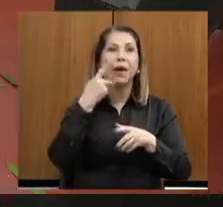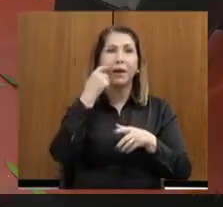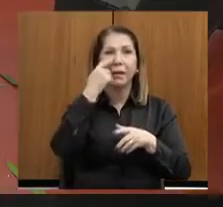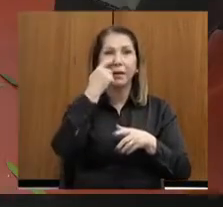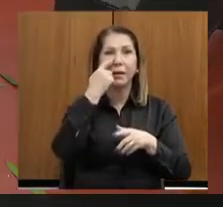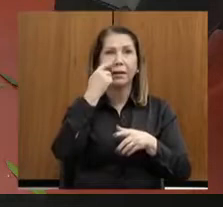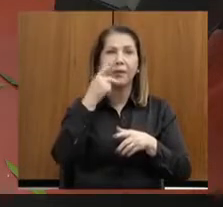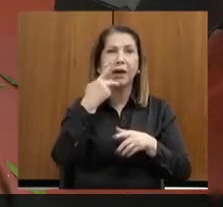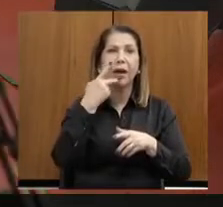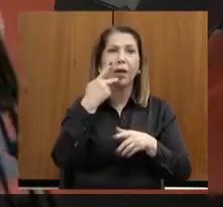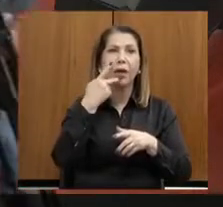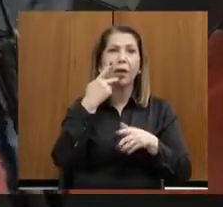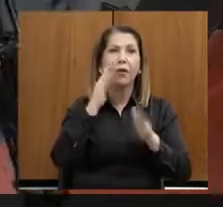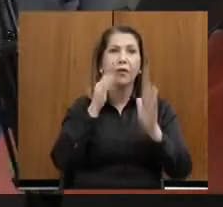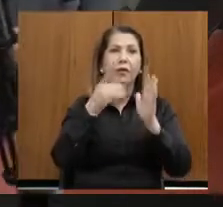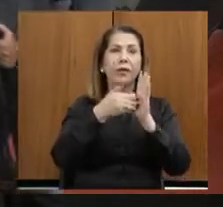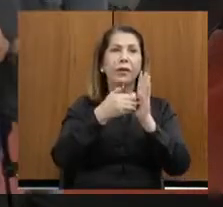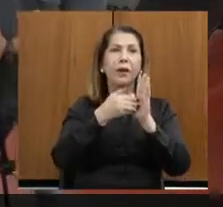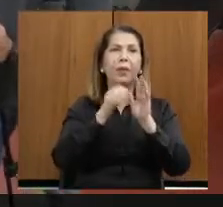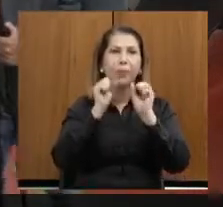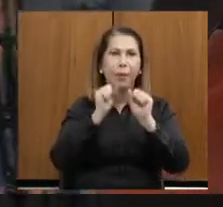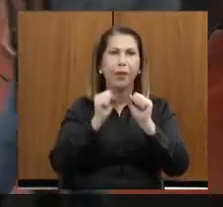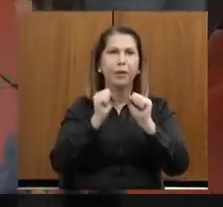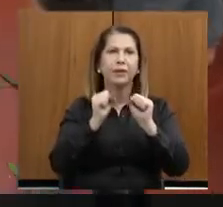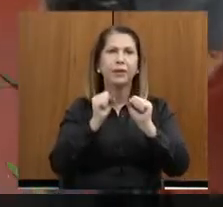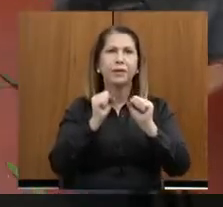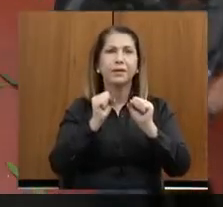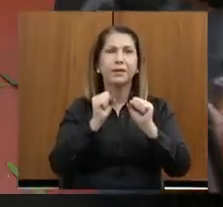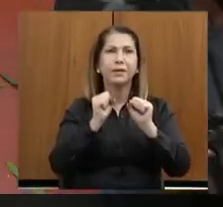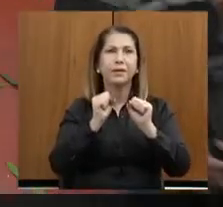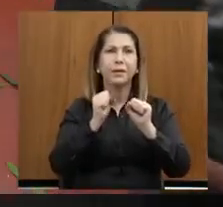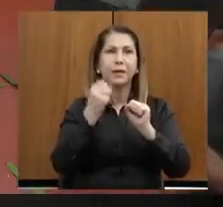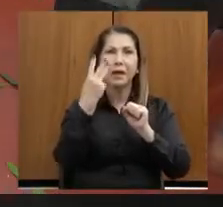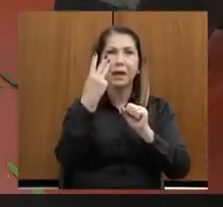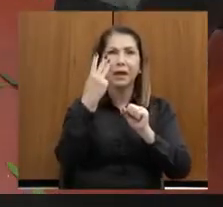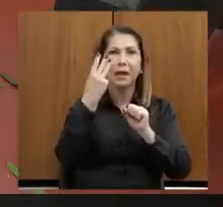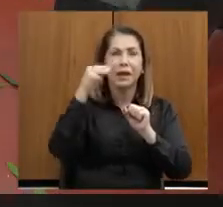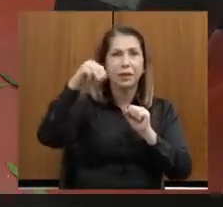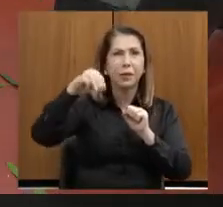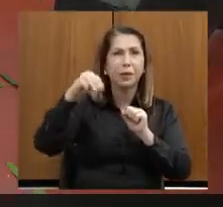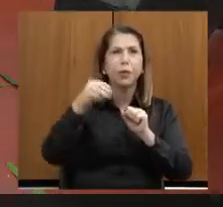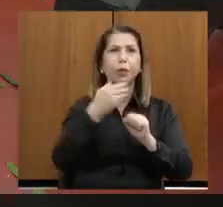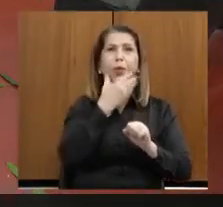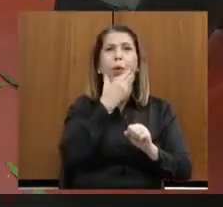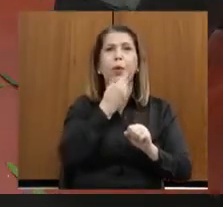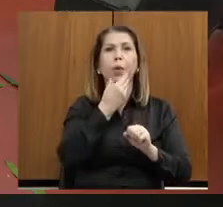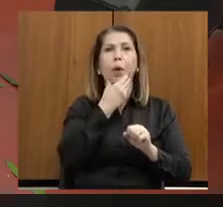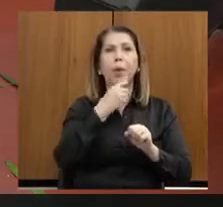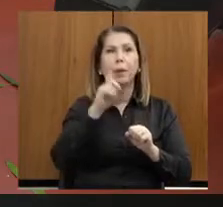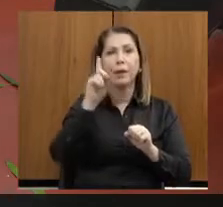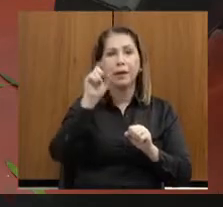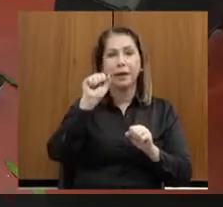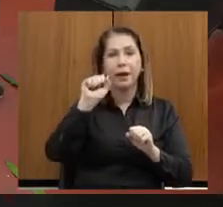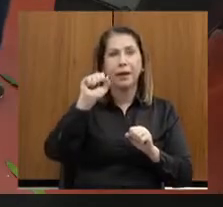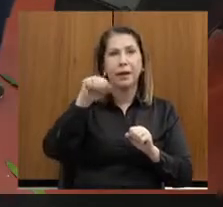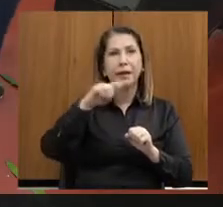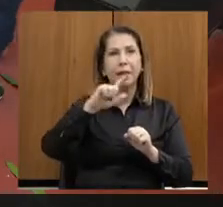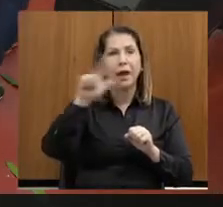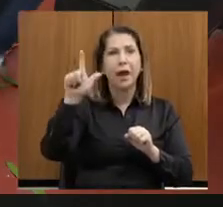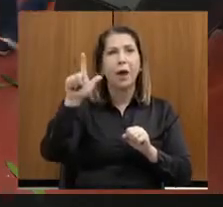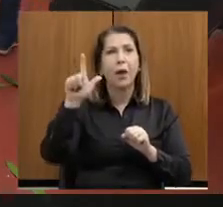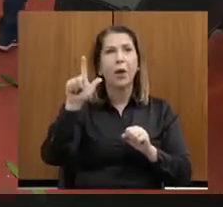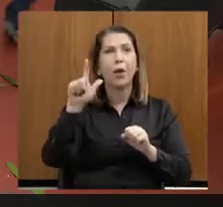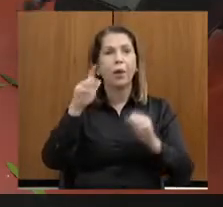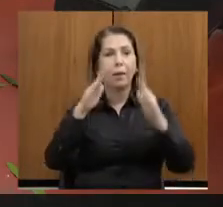fala antes da gente encerrar o dentro da esses três minutos aqui é o Daniel de Ogum da